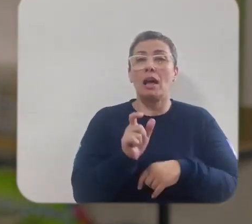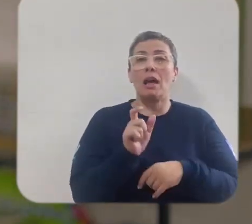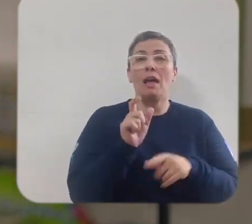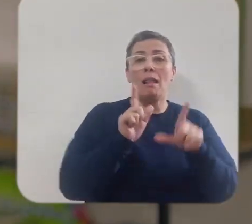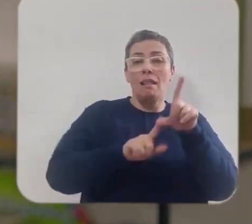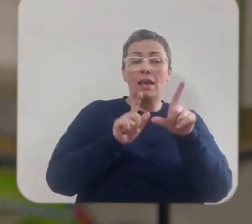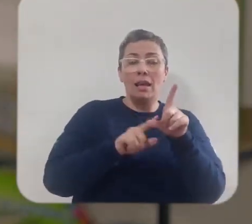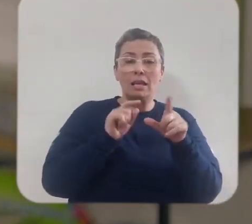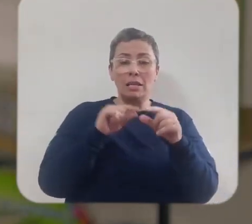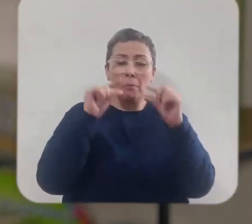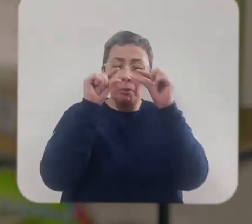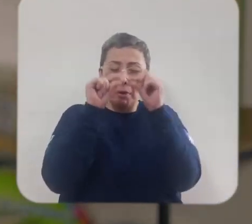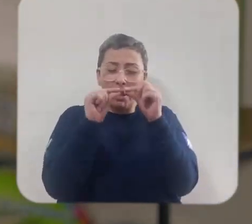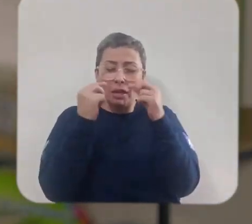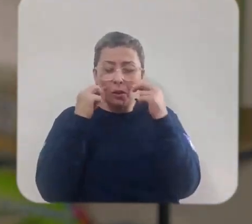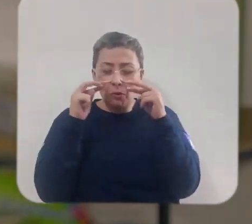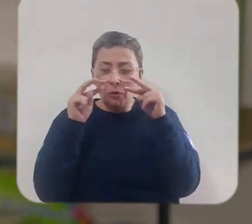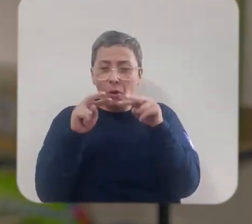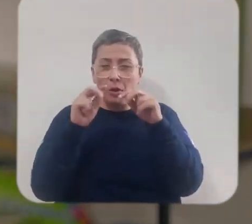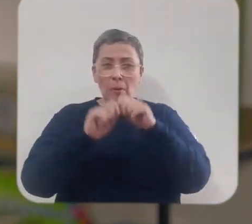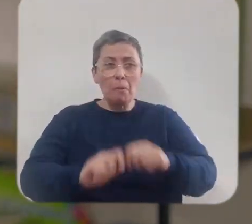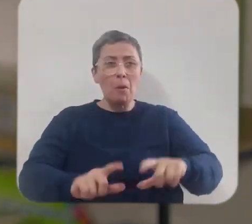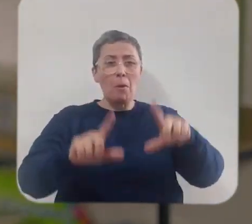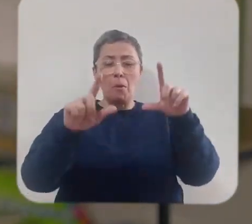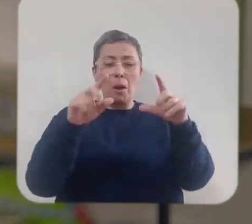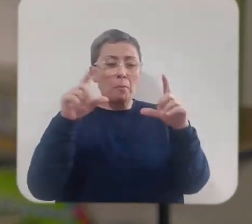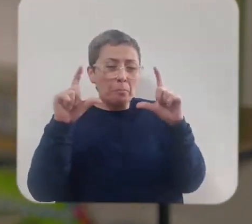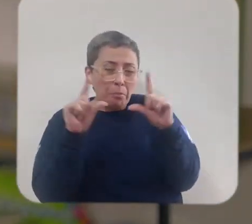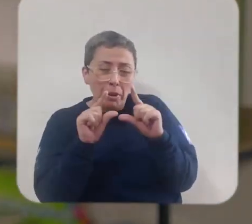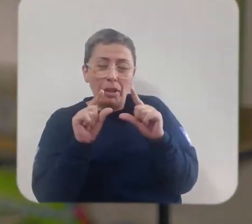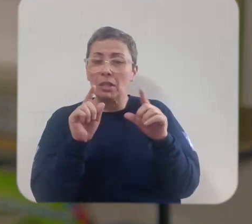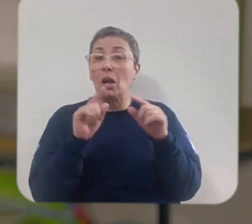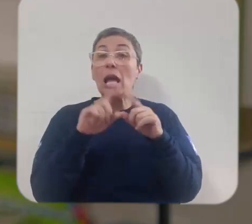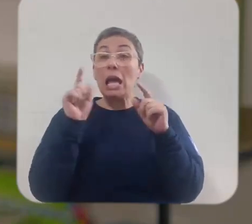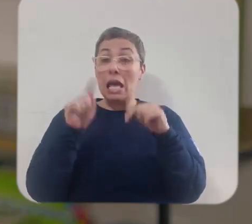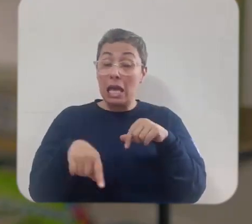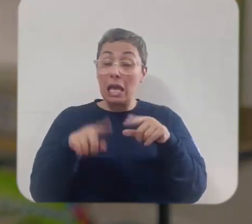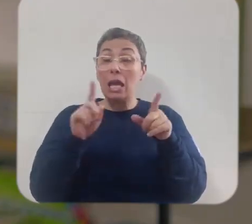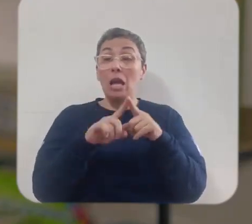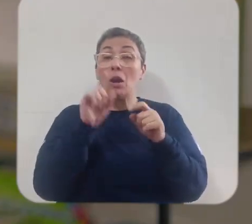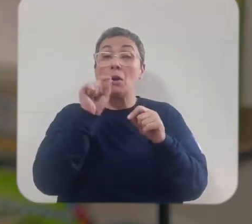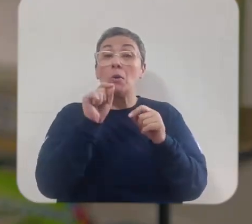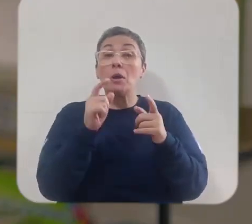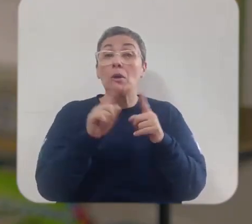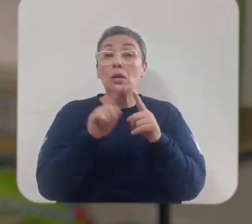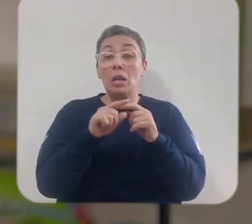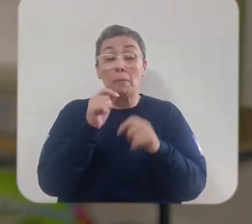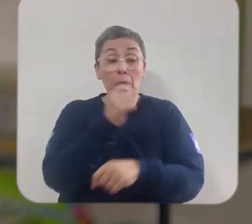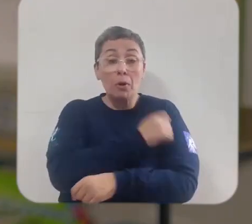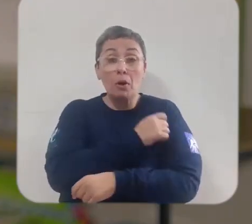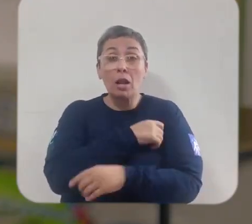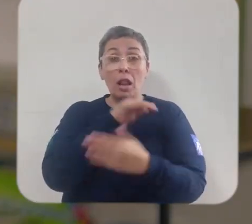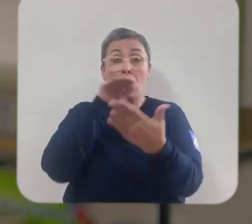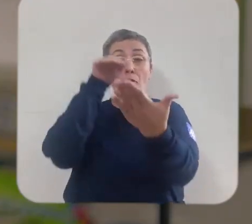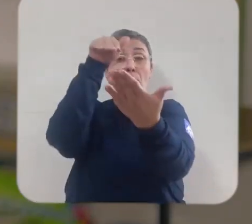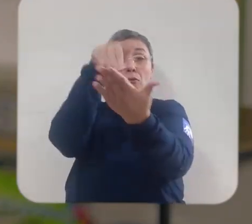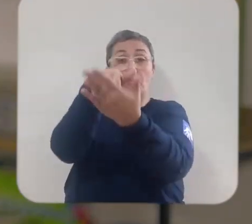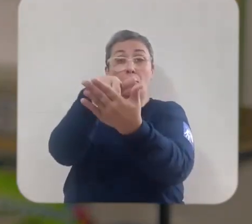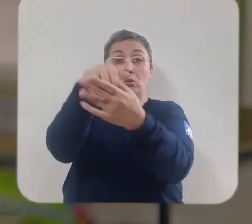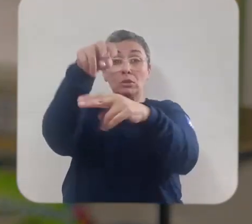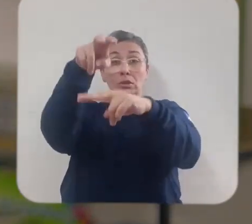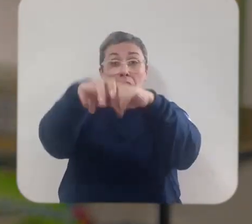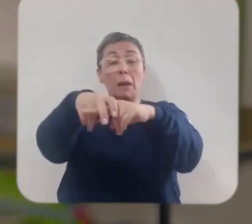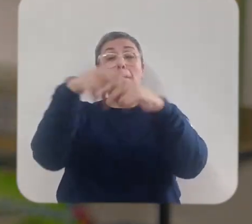letra pequena que só eu enxergo, numa imagem que só eu enxergo. Isso, aquele educando lá do fundo